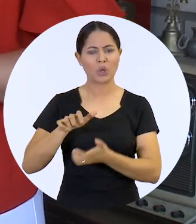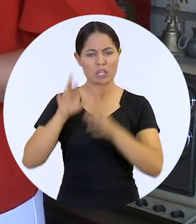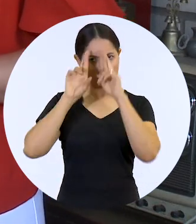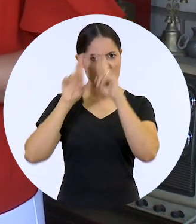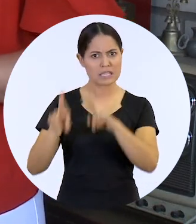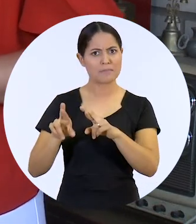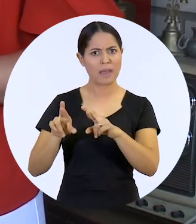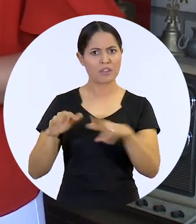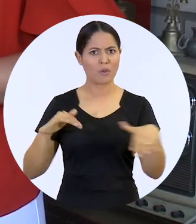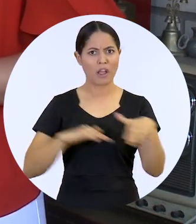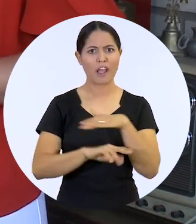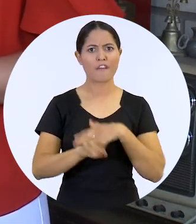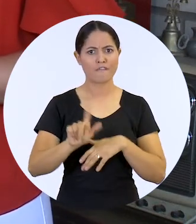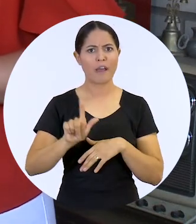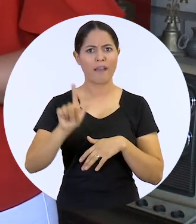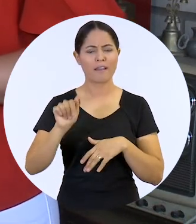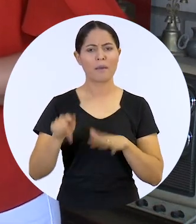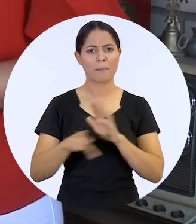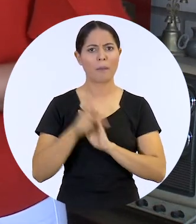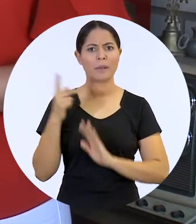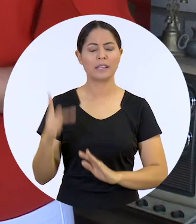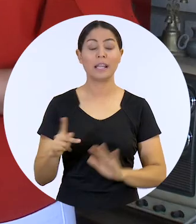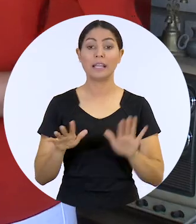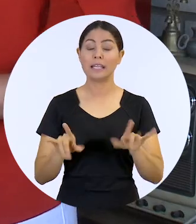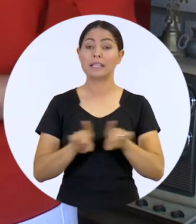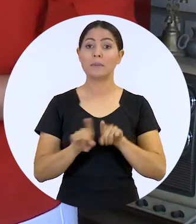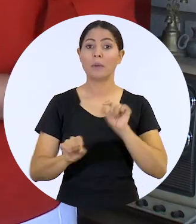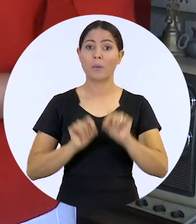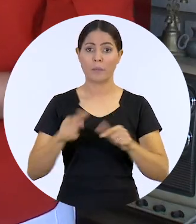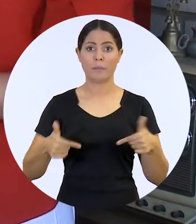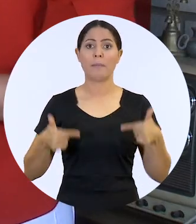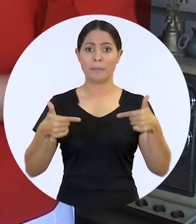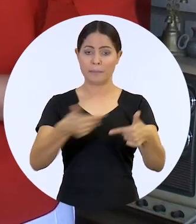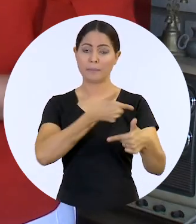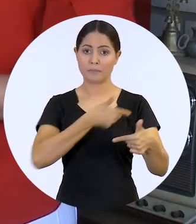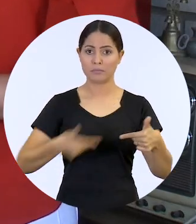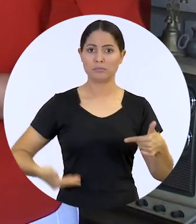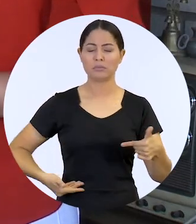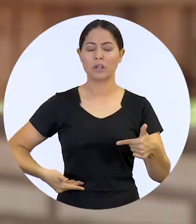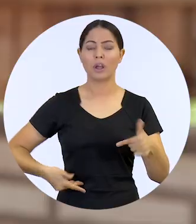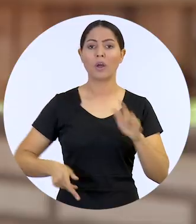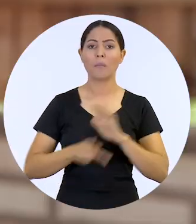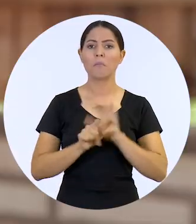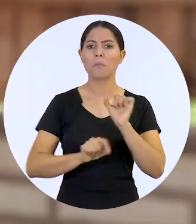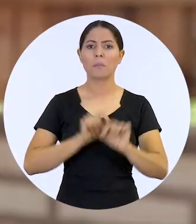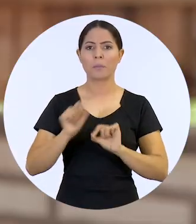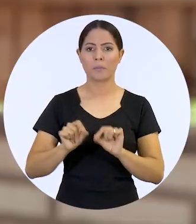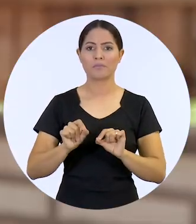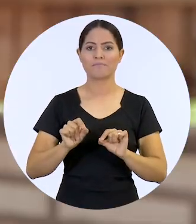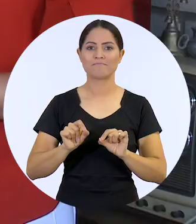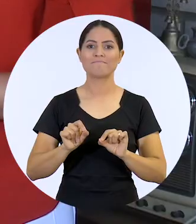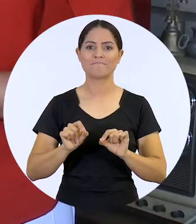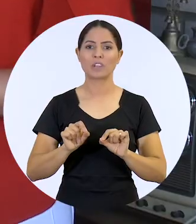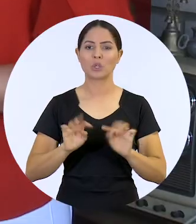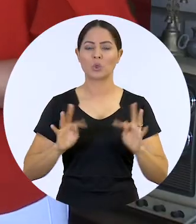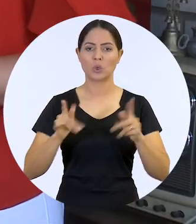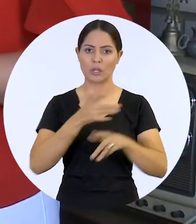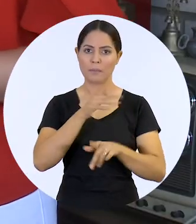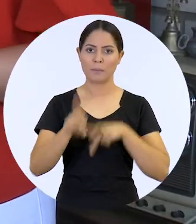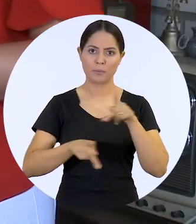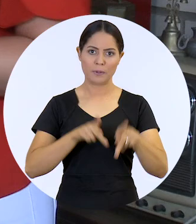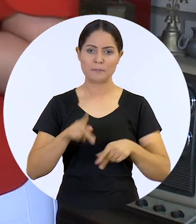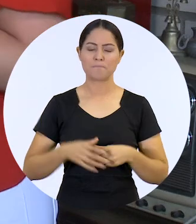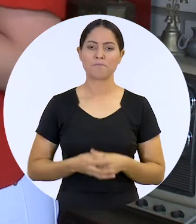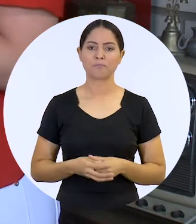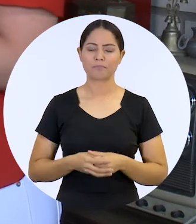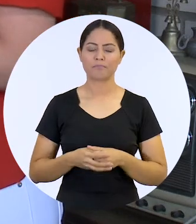comércio, e, por fim, as políticas públicas em que o Estado deve garantir a condição do cidadão sênior.